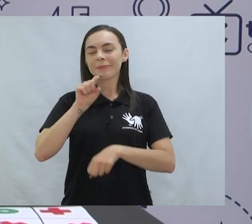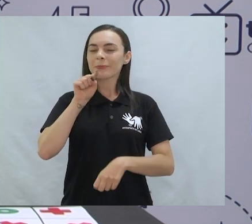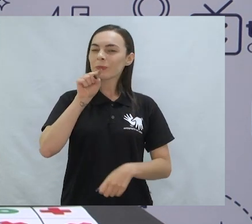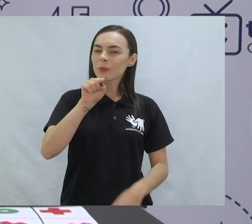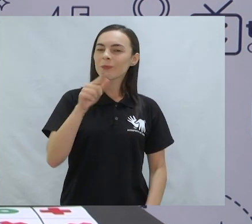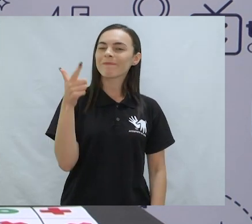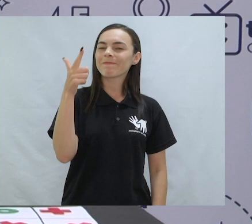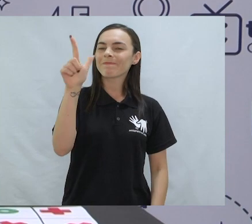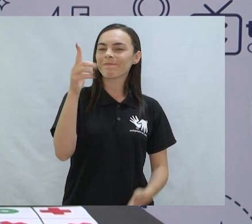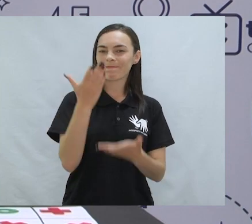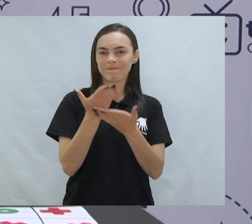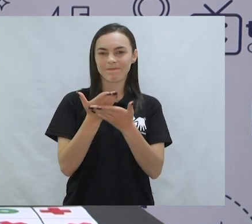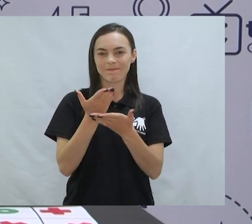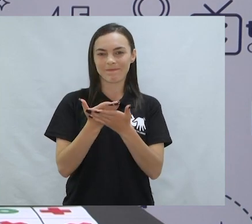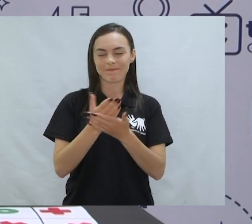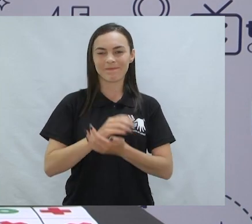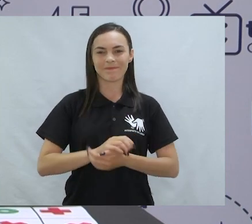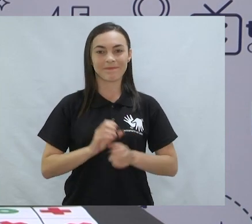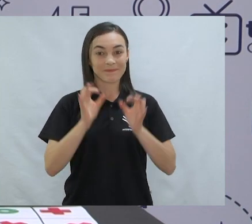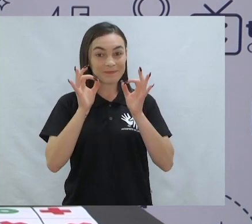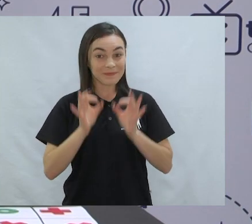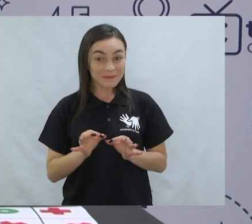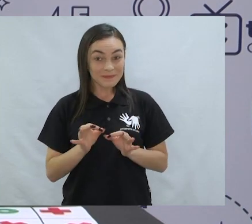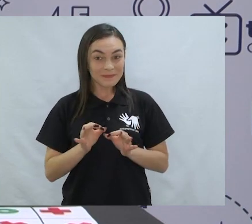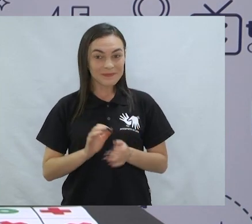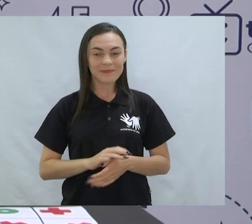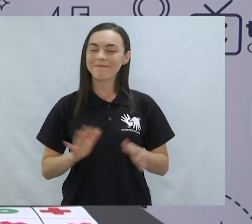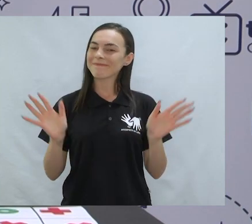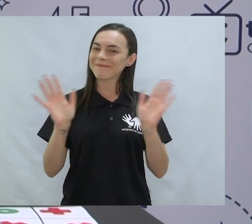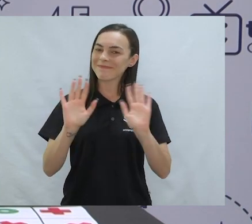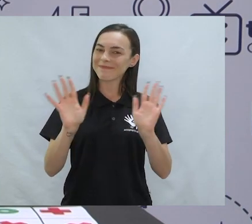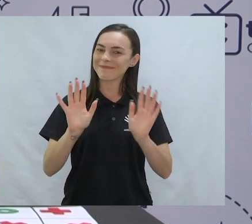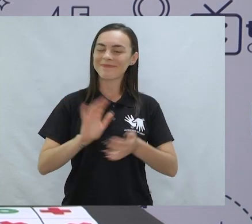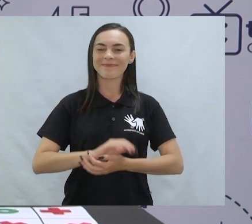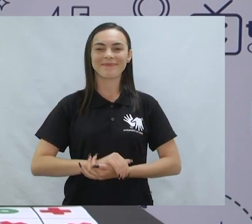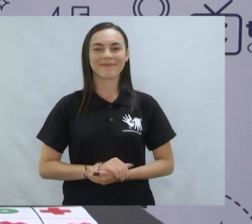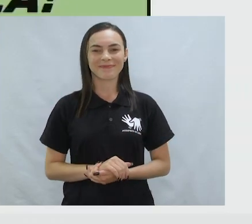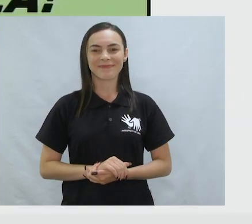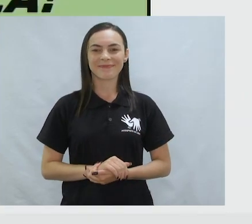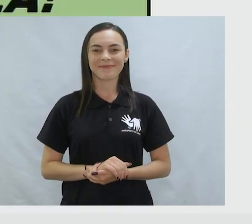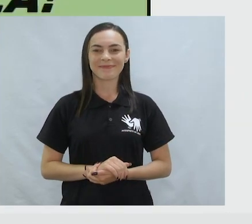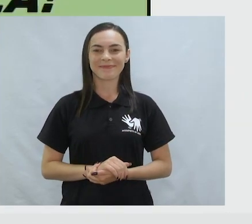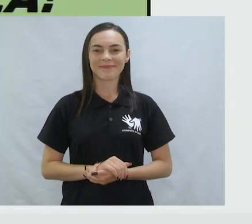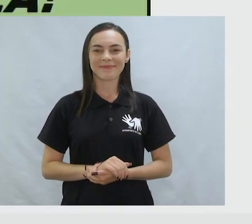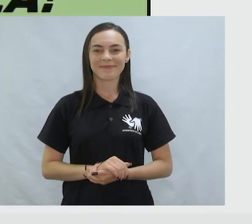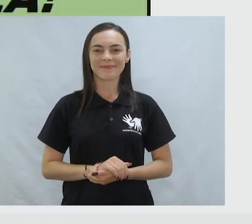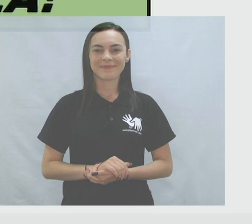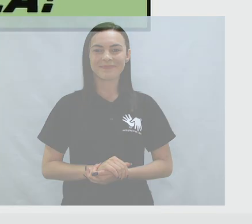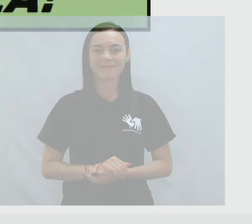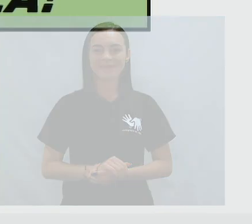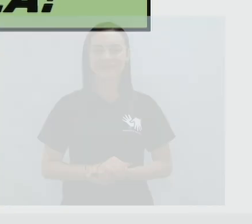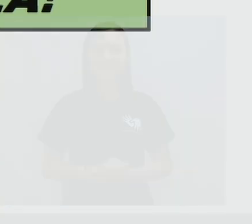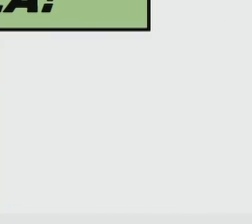esperamos vocês na próxima aula. Certo? Tchau, tchau.